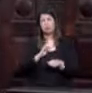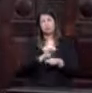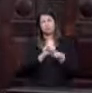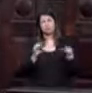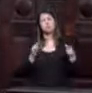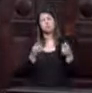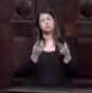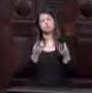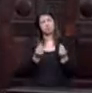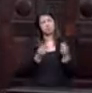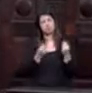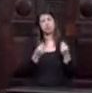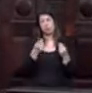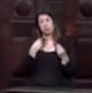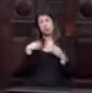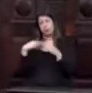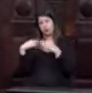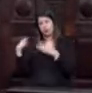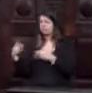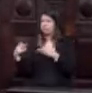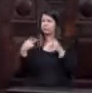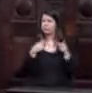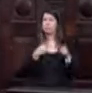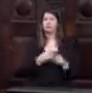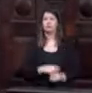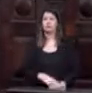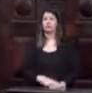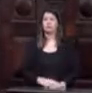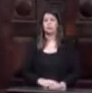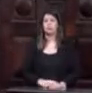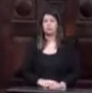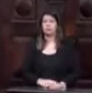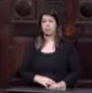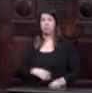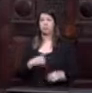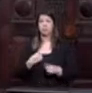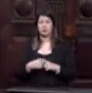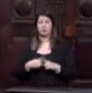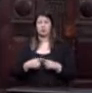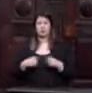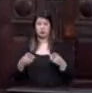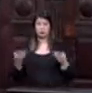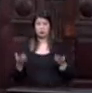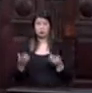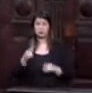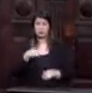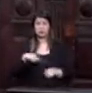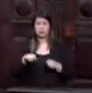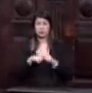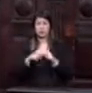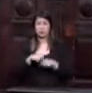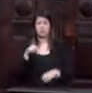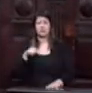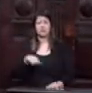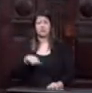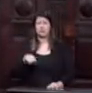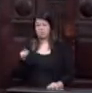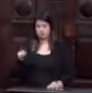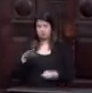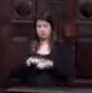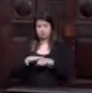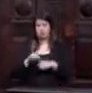carências, para visitá-la. O que nós estamos fazendo hoje aqui, como disse muito bem o deputado